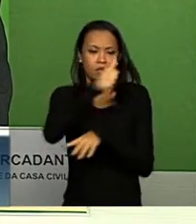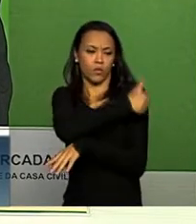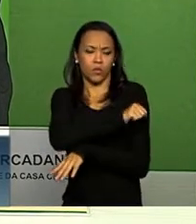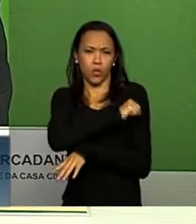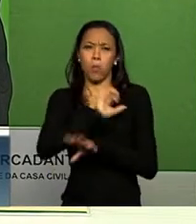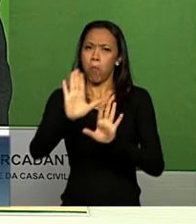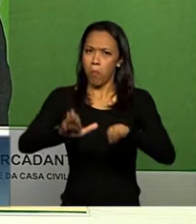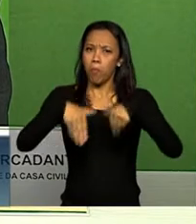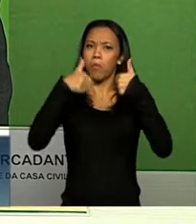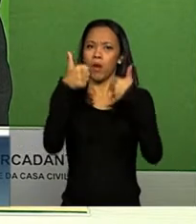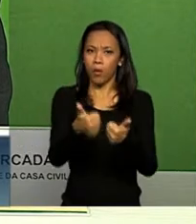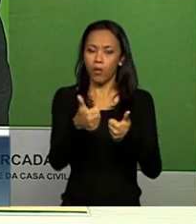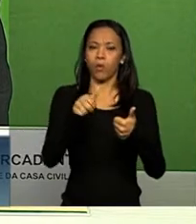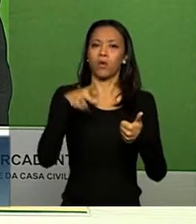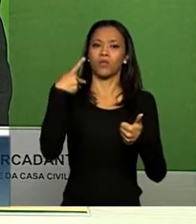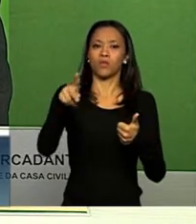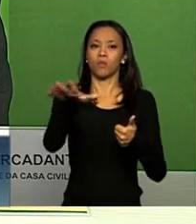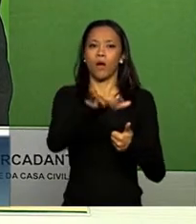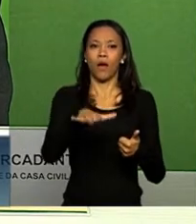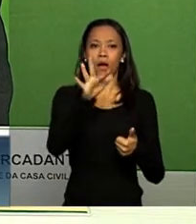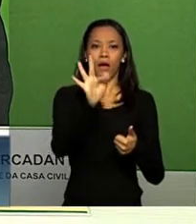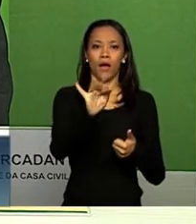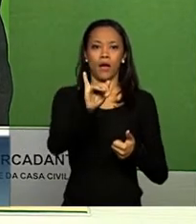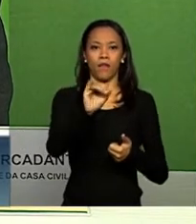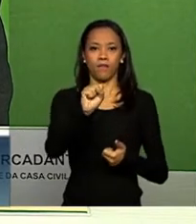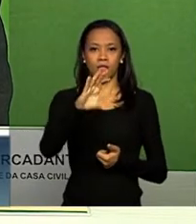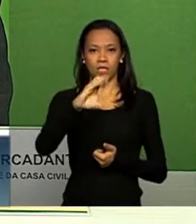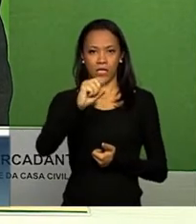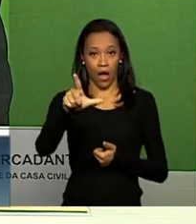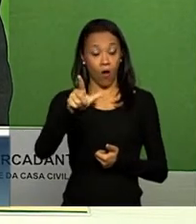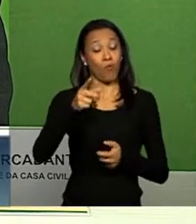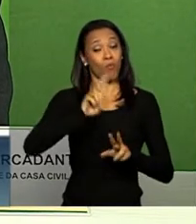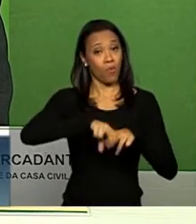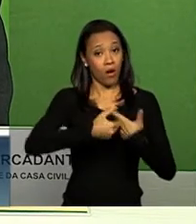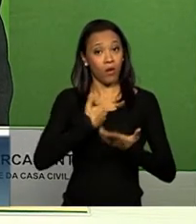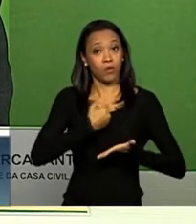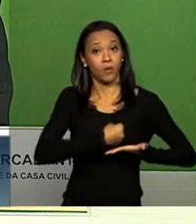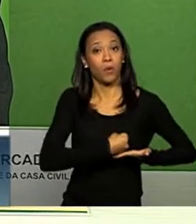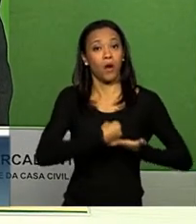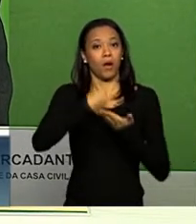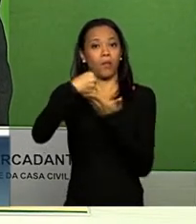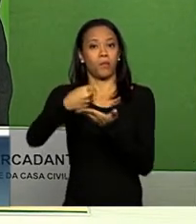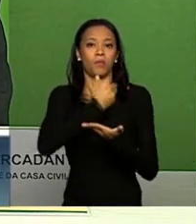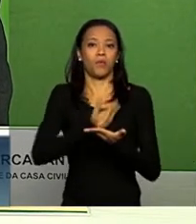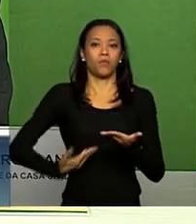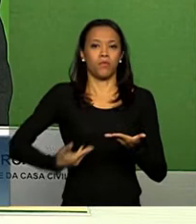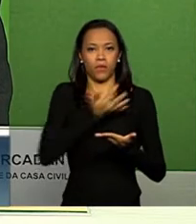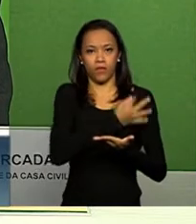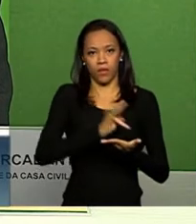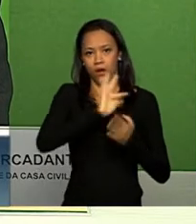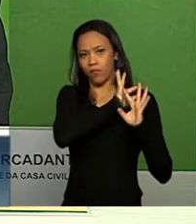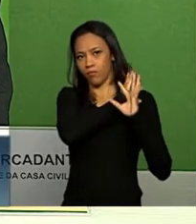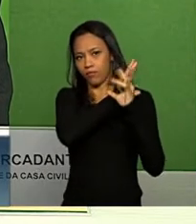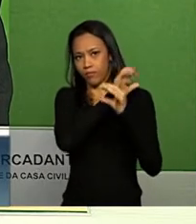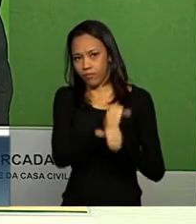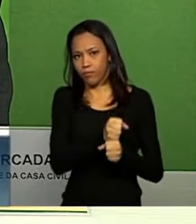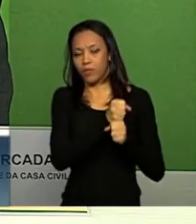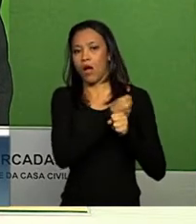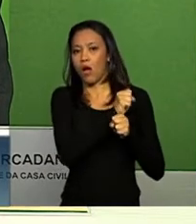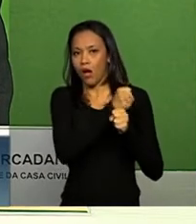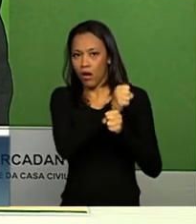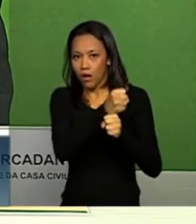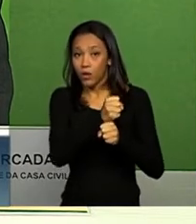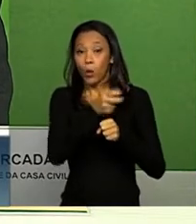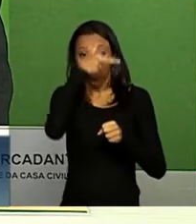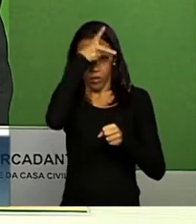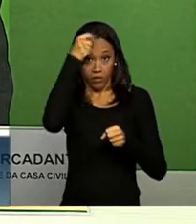fiscal, inclusive pelo forte apoio que teve do governo federal ao longo desses anos. O prefeito Eduardo Paes é um grande